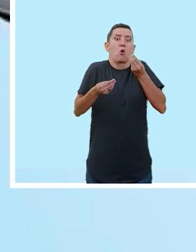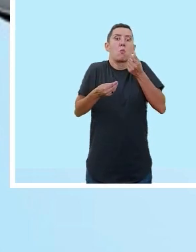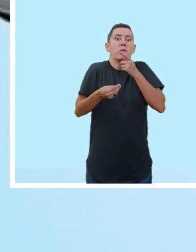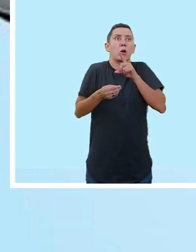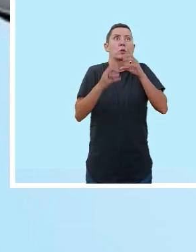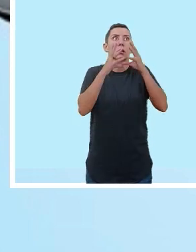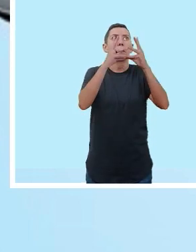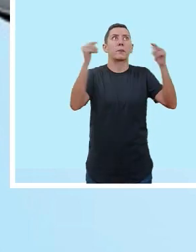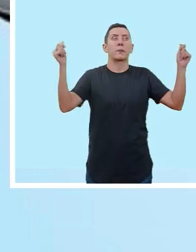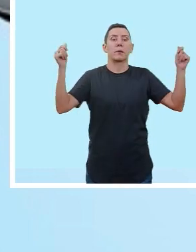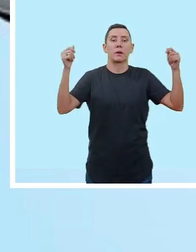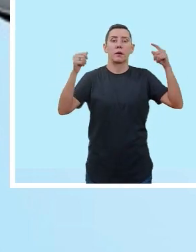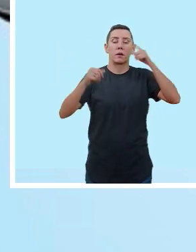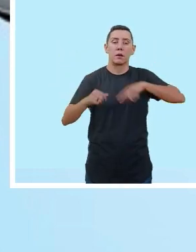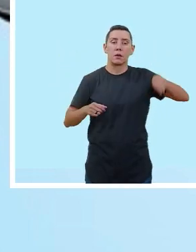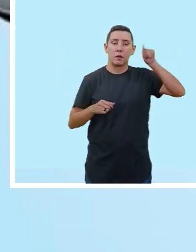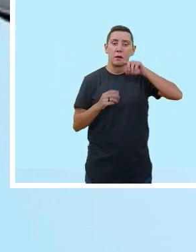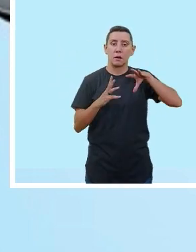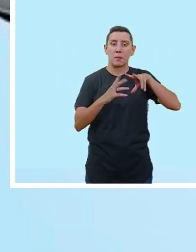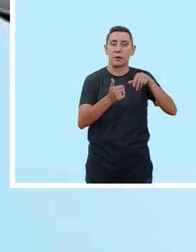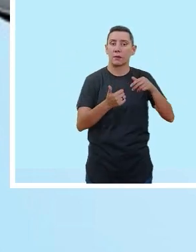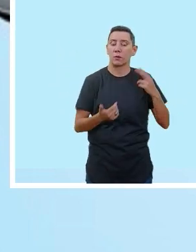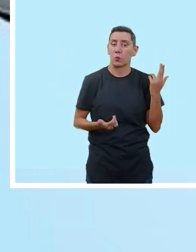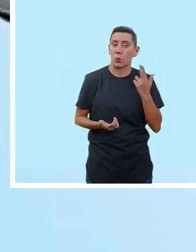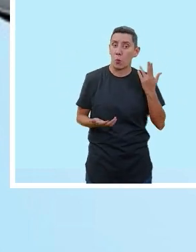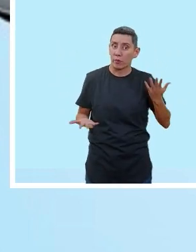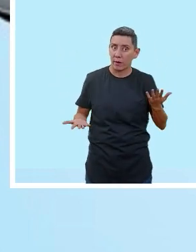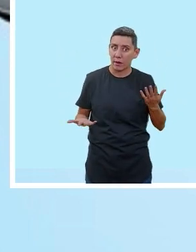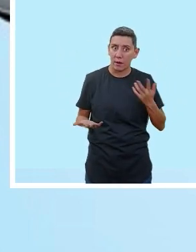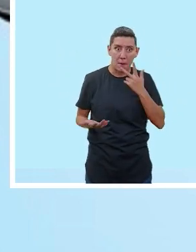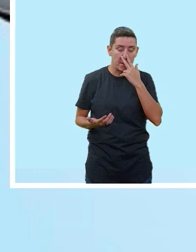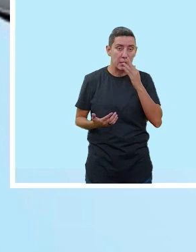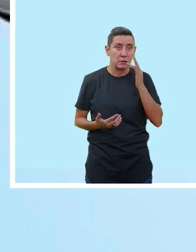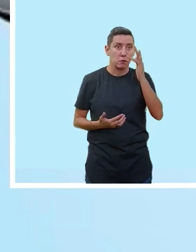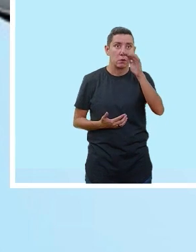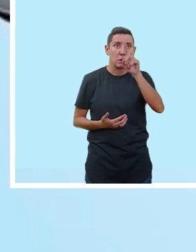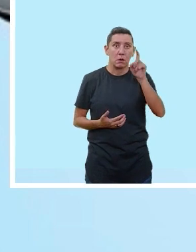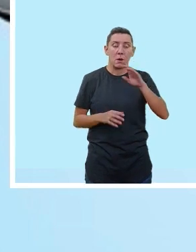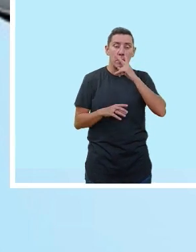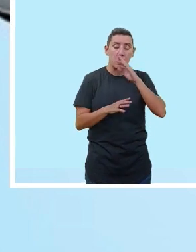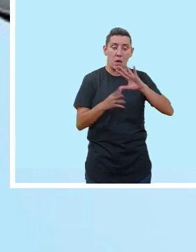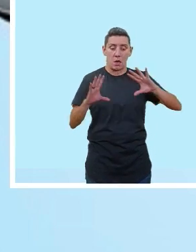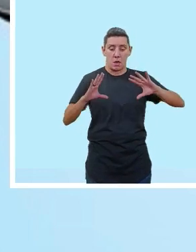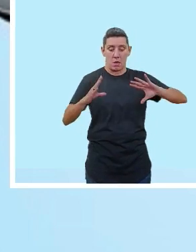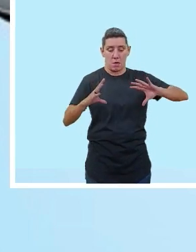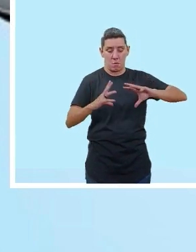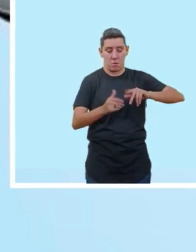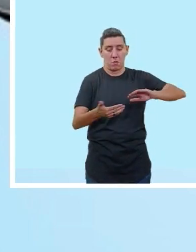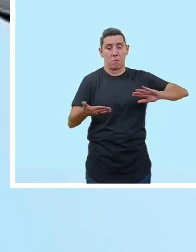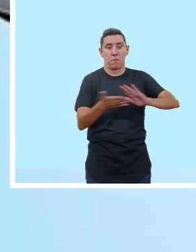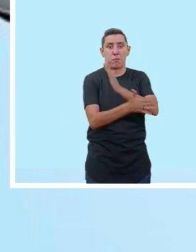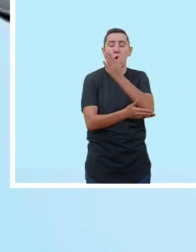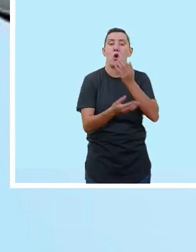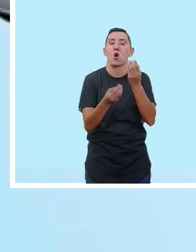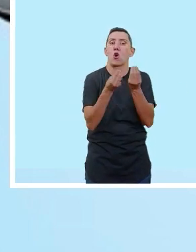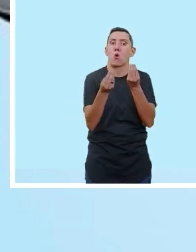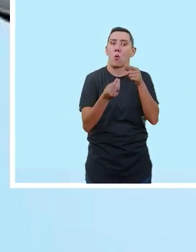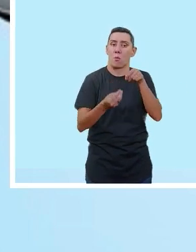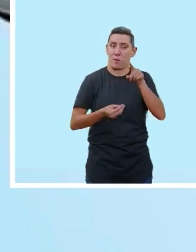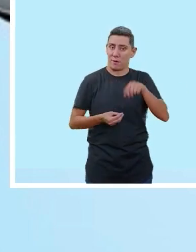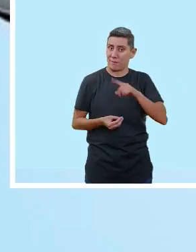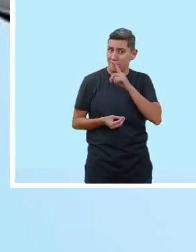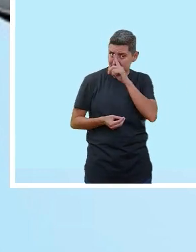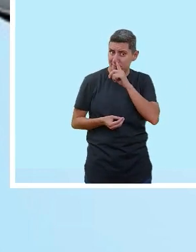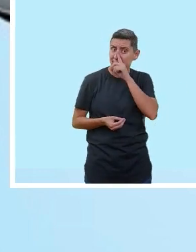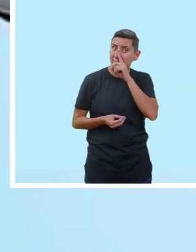aumento de temperatura dentro do planeta. Então, esse é um tema bem crítico, né? E por isso que nós vemos todo